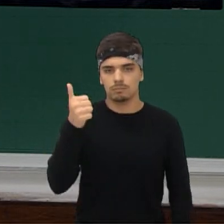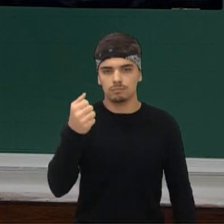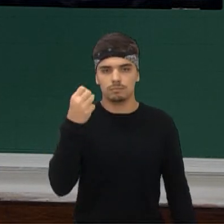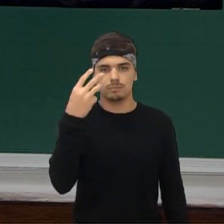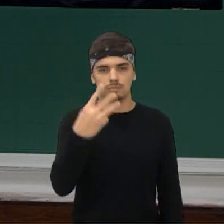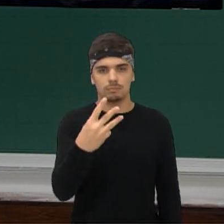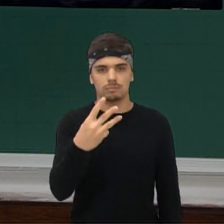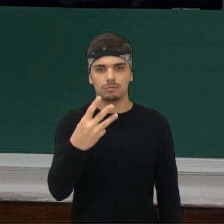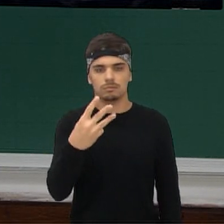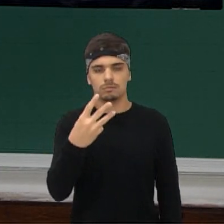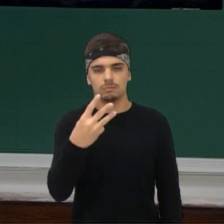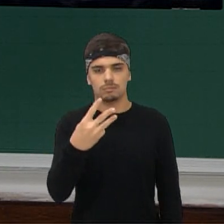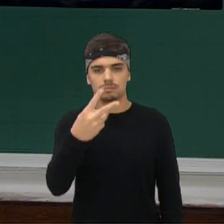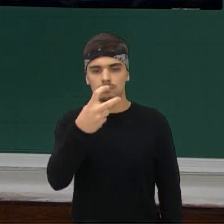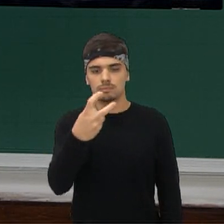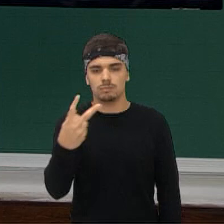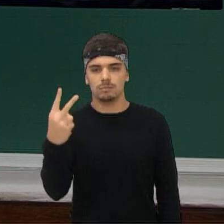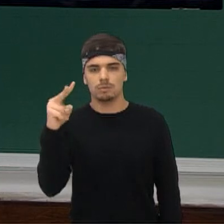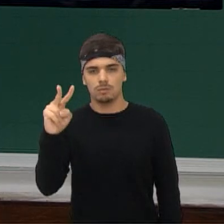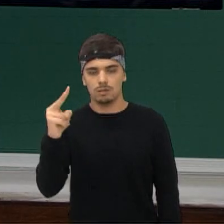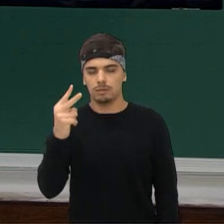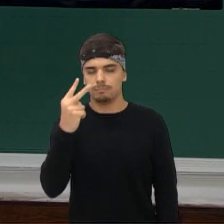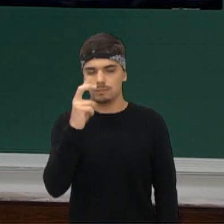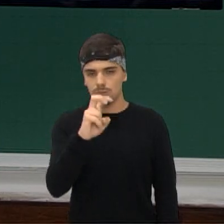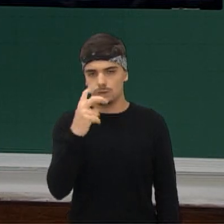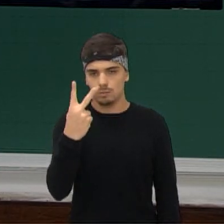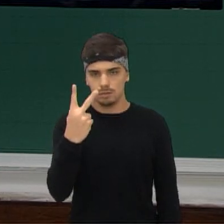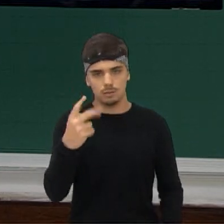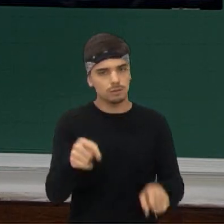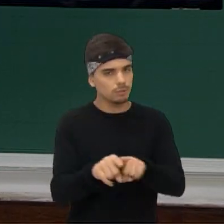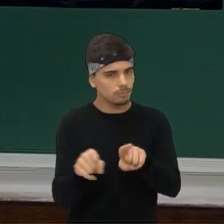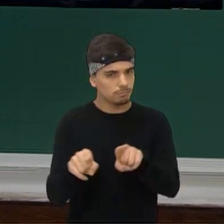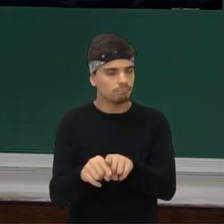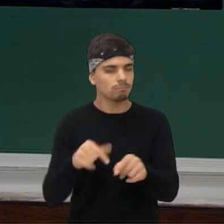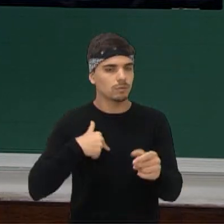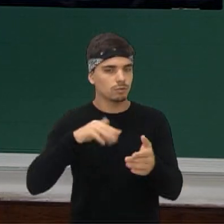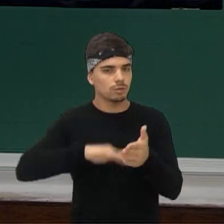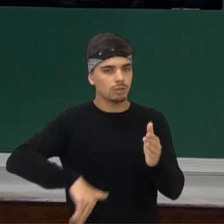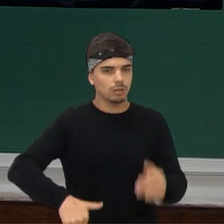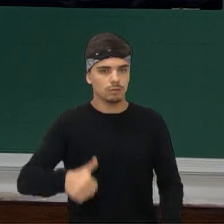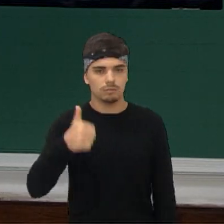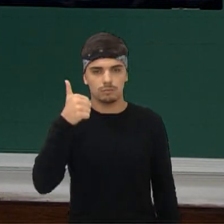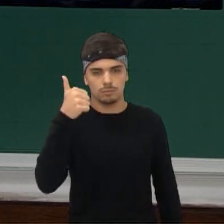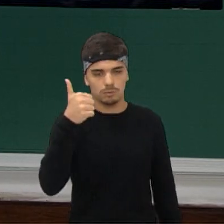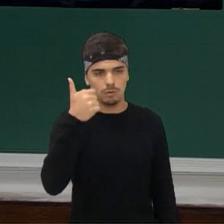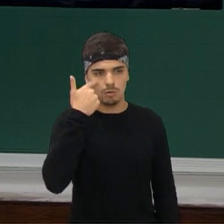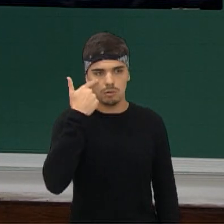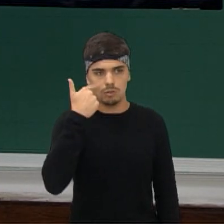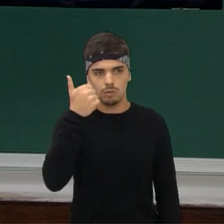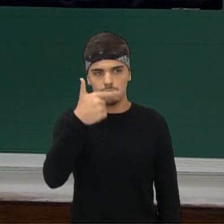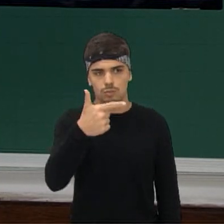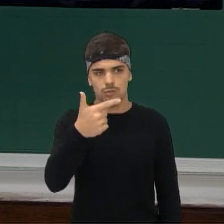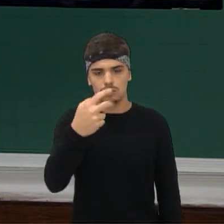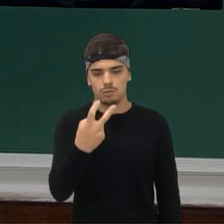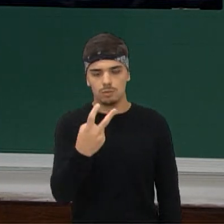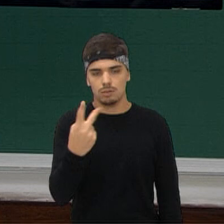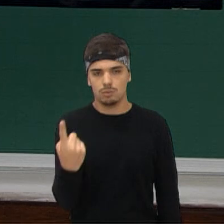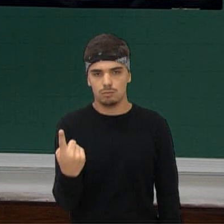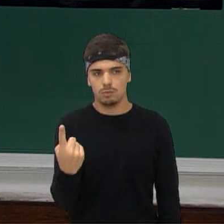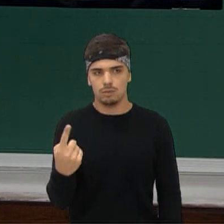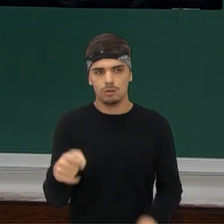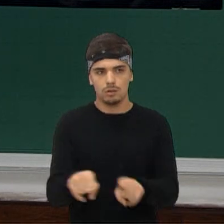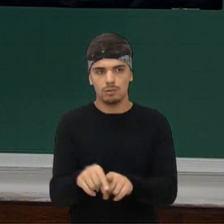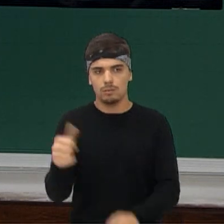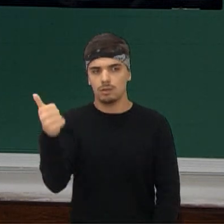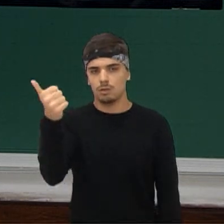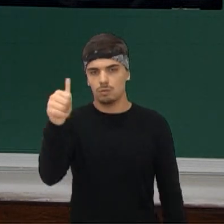e 52 cartas. Retirei uma, 12, 51 cartas. 11,